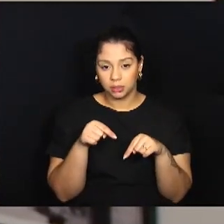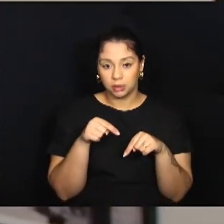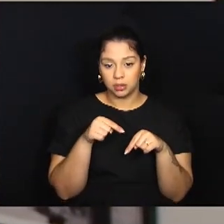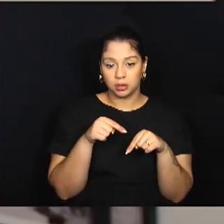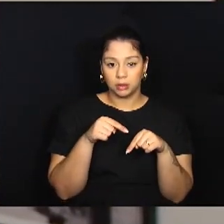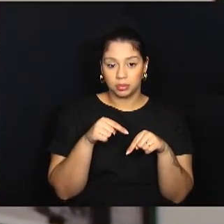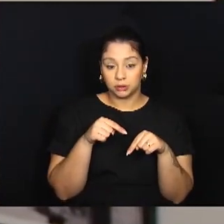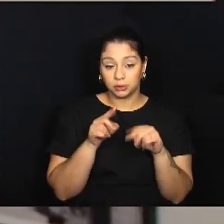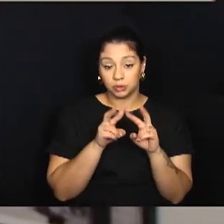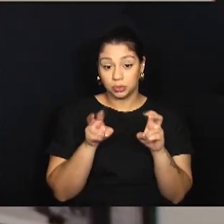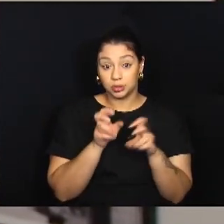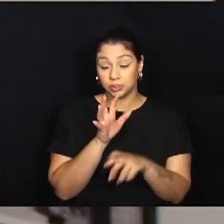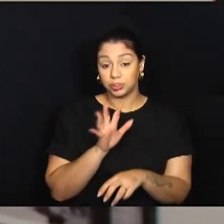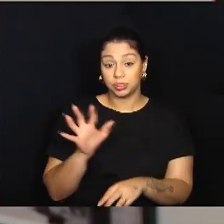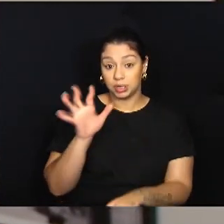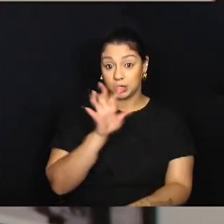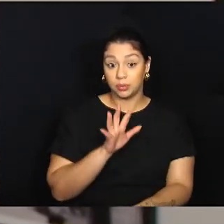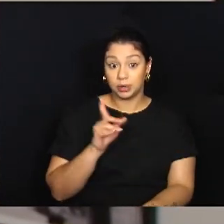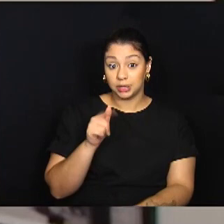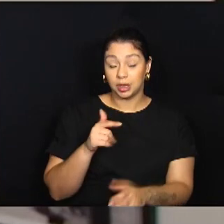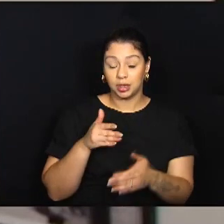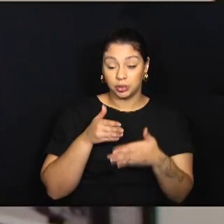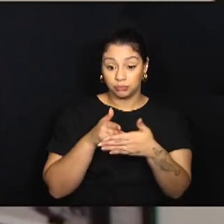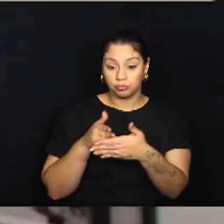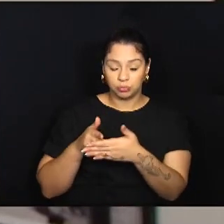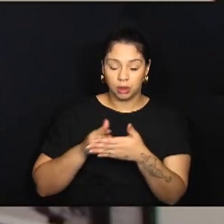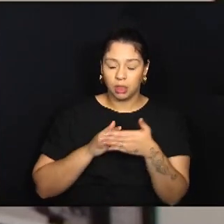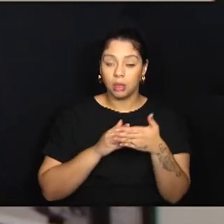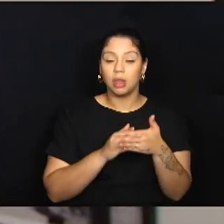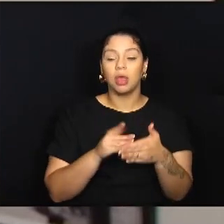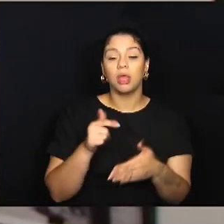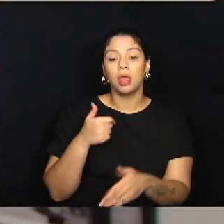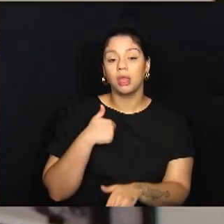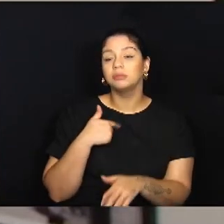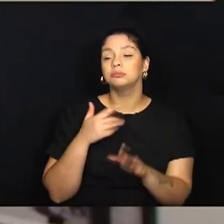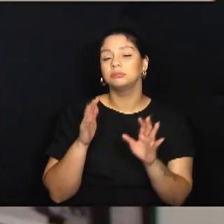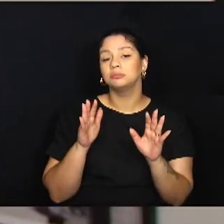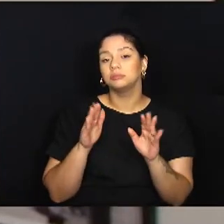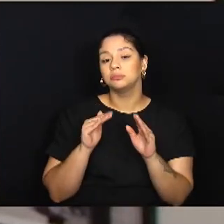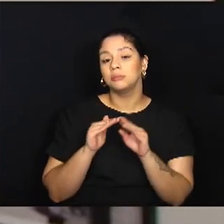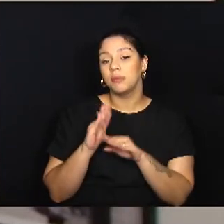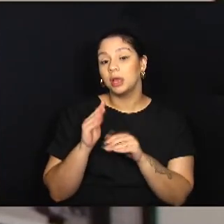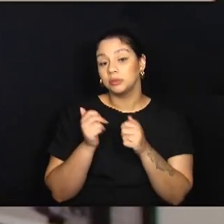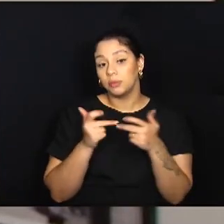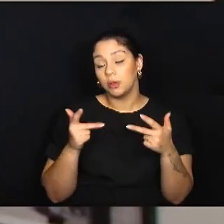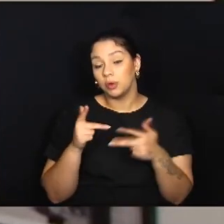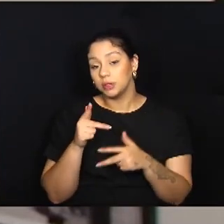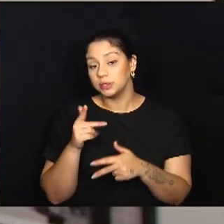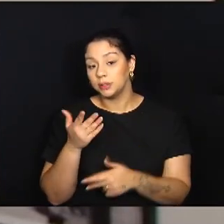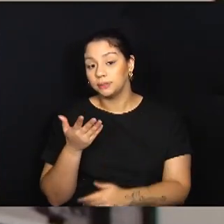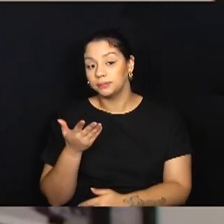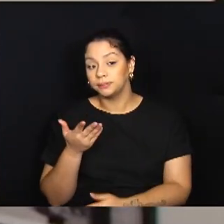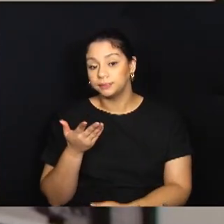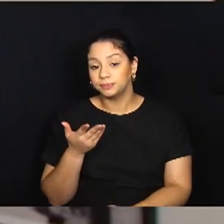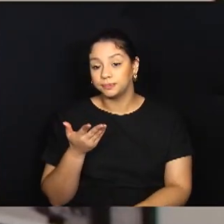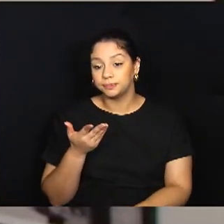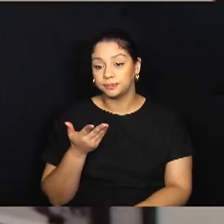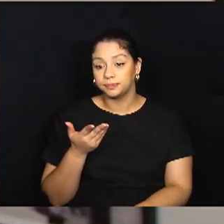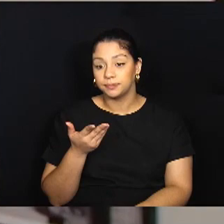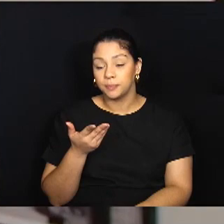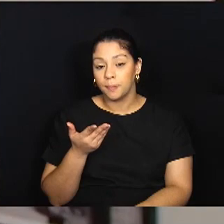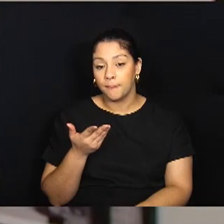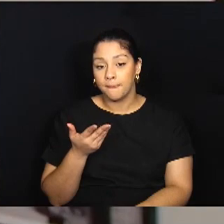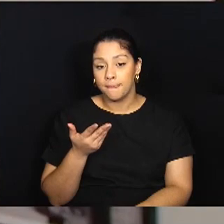nessa questão geral de obstáculo. Eu diria que deve ser mais uma coisa ligada a